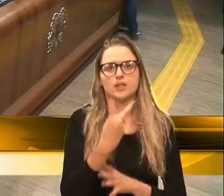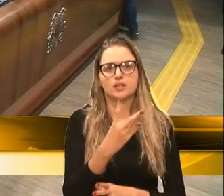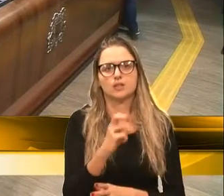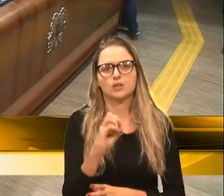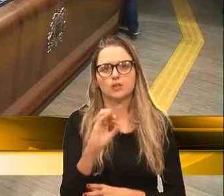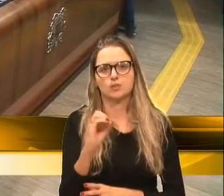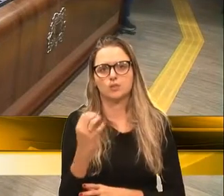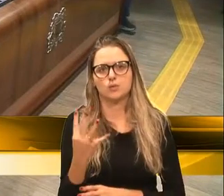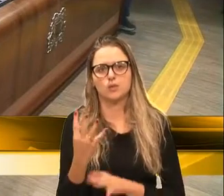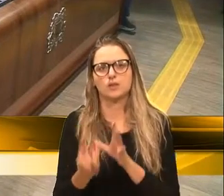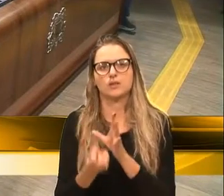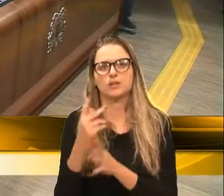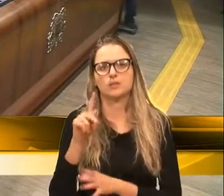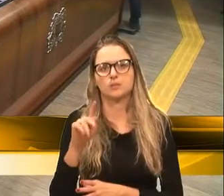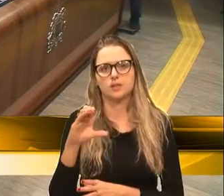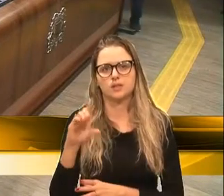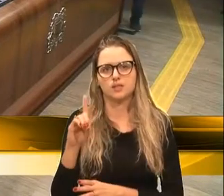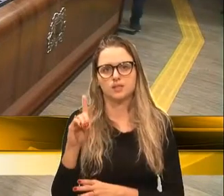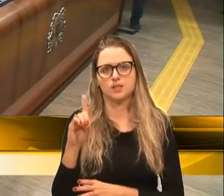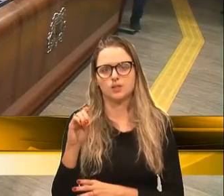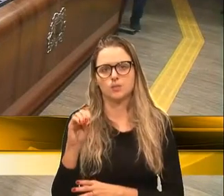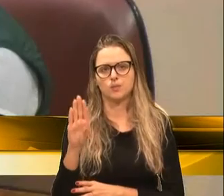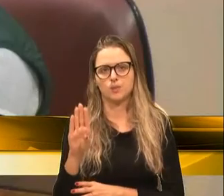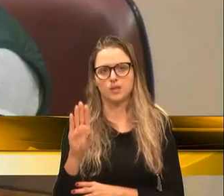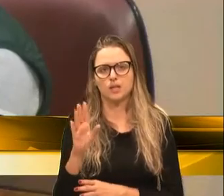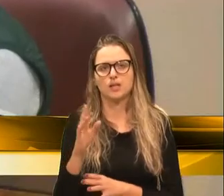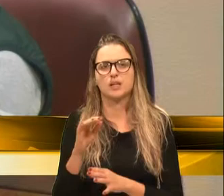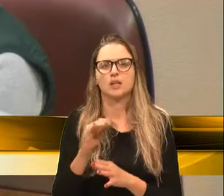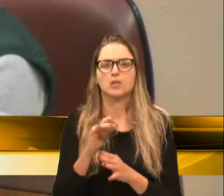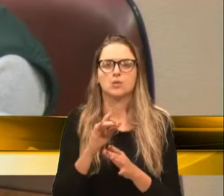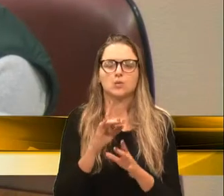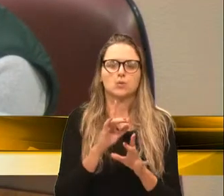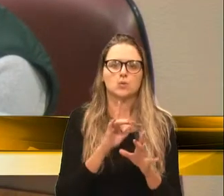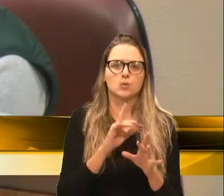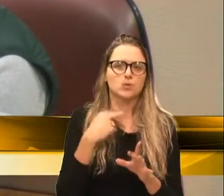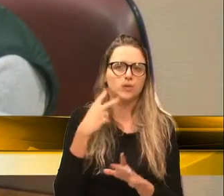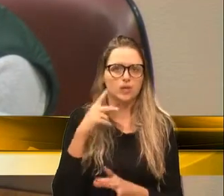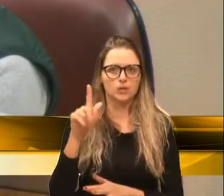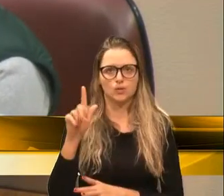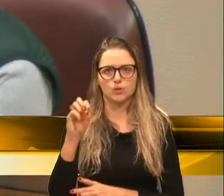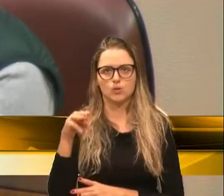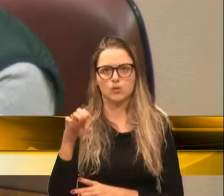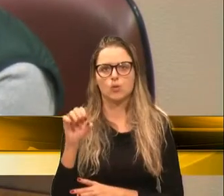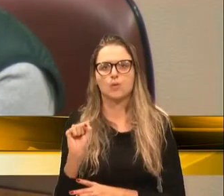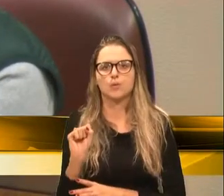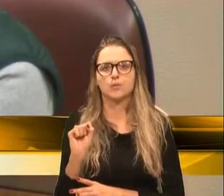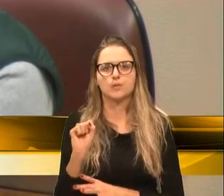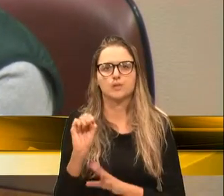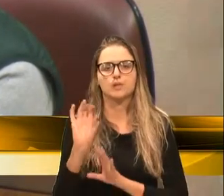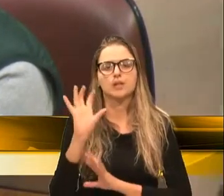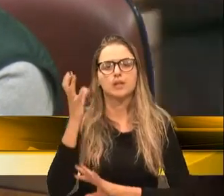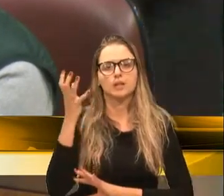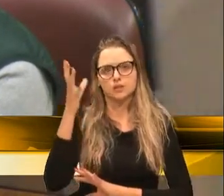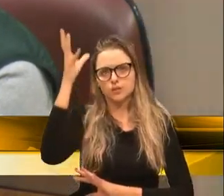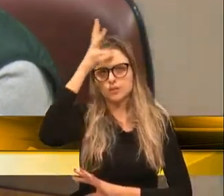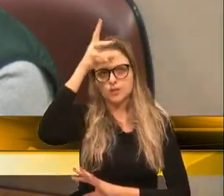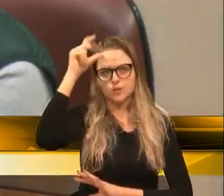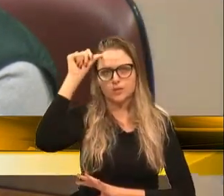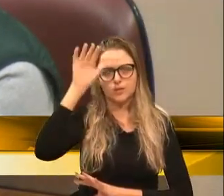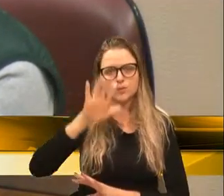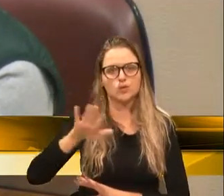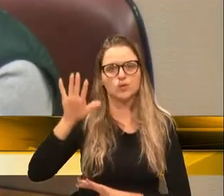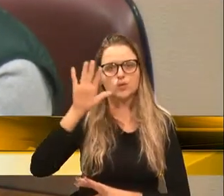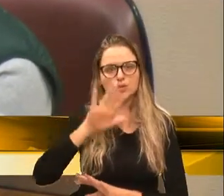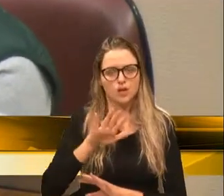do vereador do PCdoB, Deodato Gomes, e que estava parado lá na prefeitura como um todo, e à